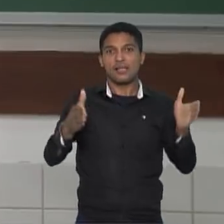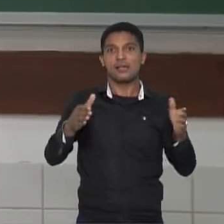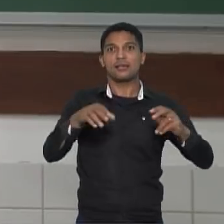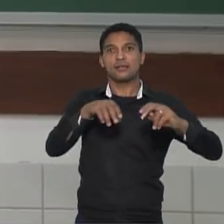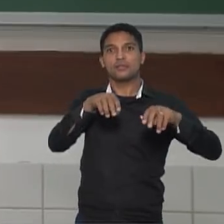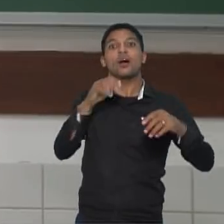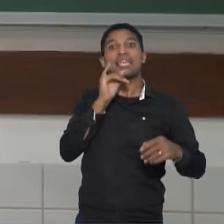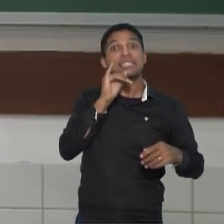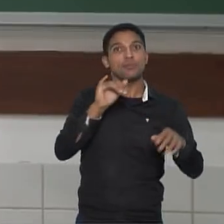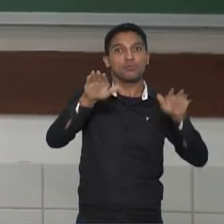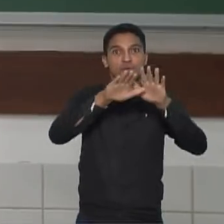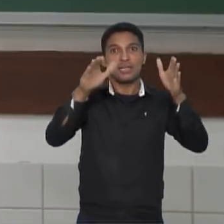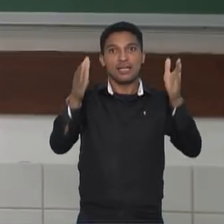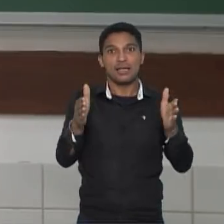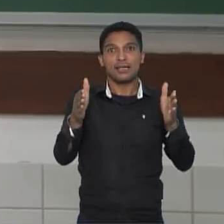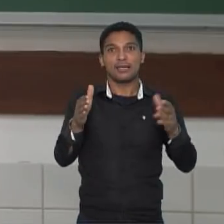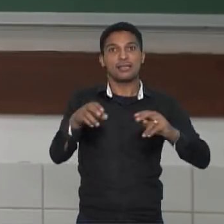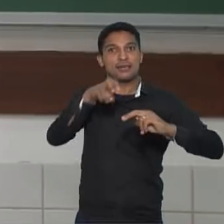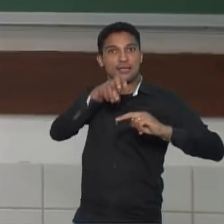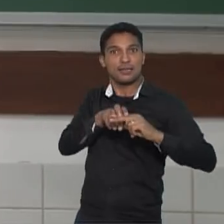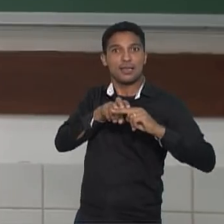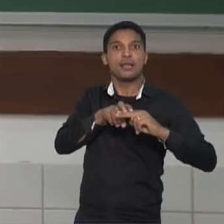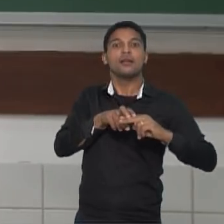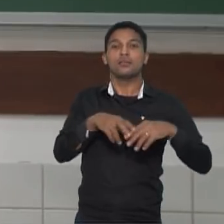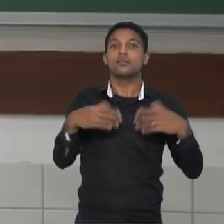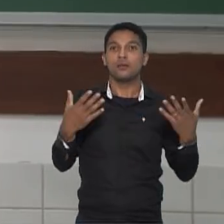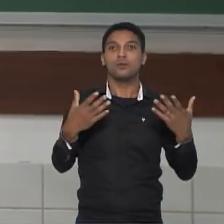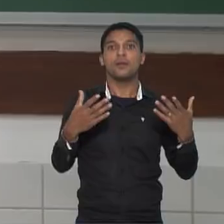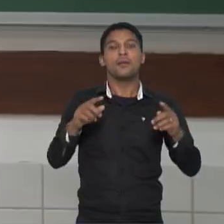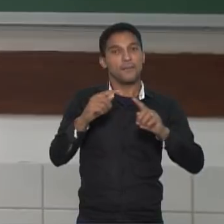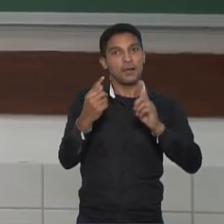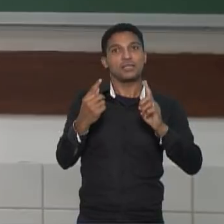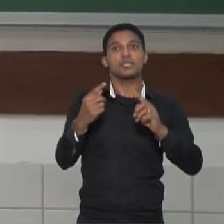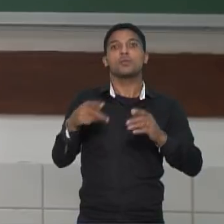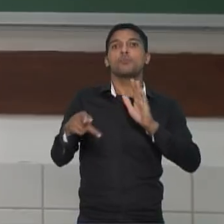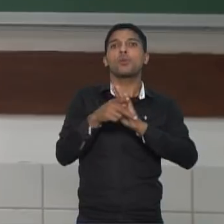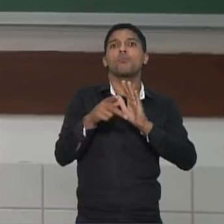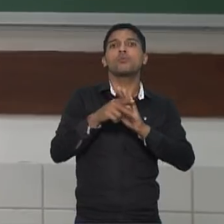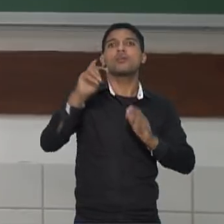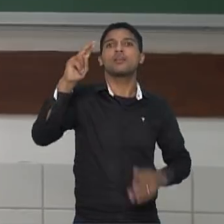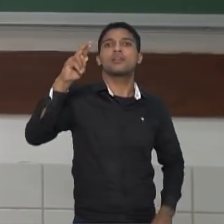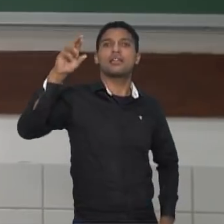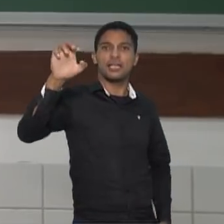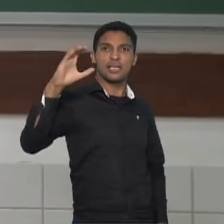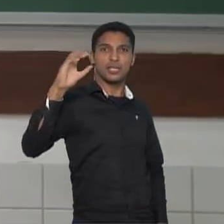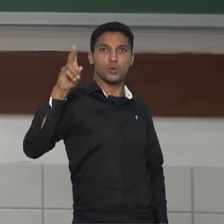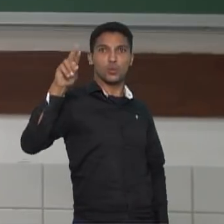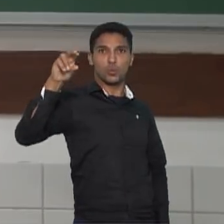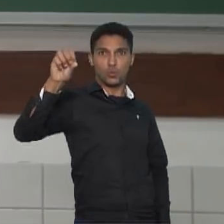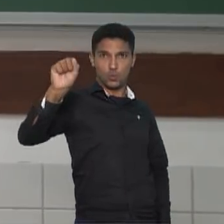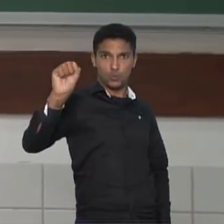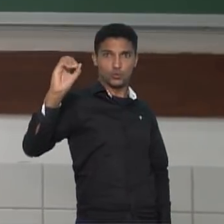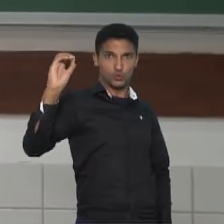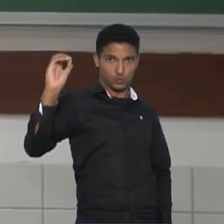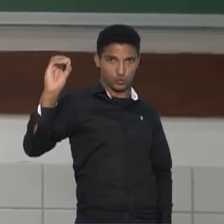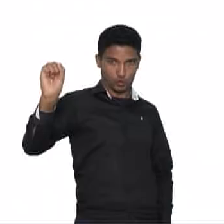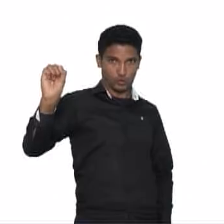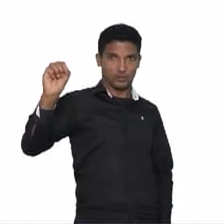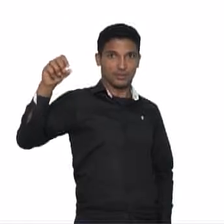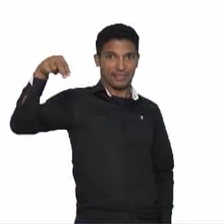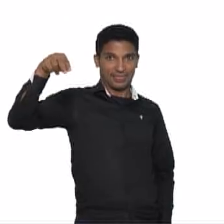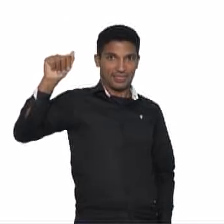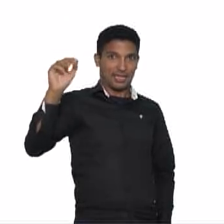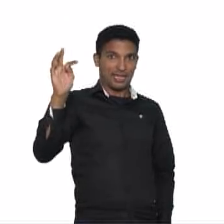só um exemplo, né? Mas todas as outras coisas a gente vai estar explorando recursos naturais, as nossas roupas, enfim. Foi